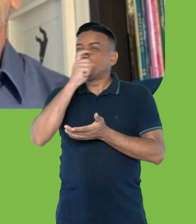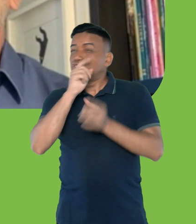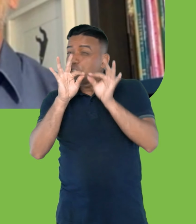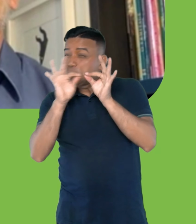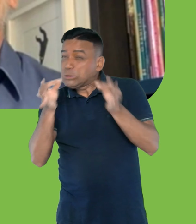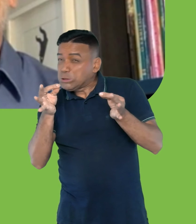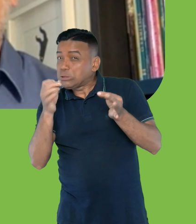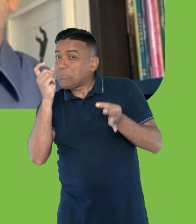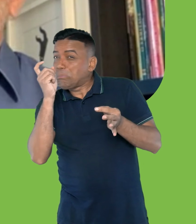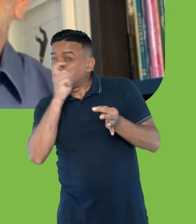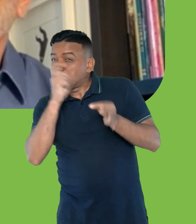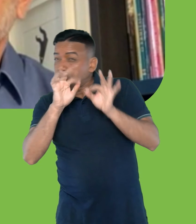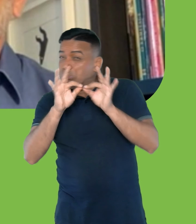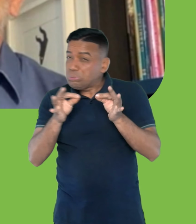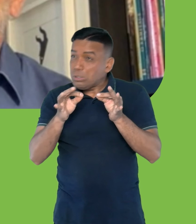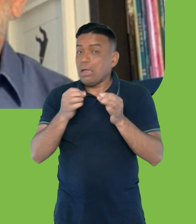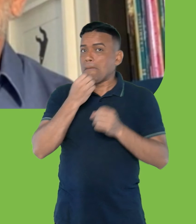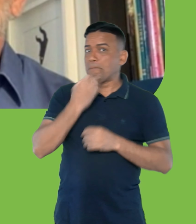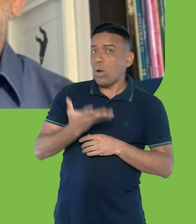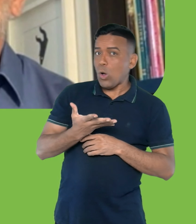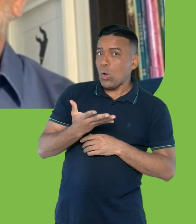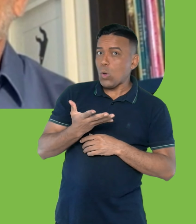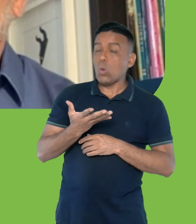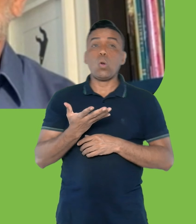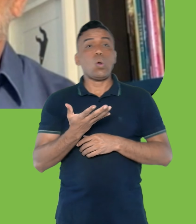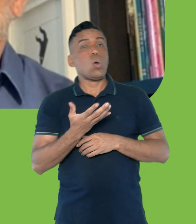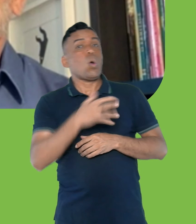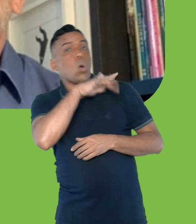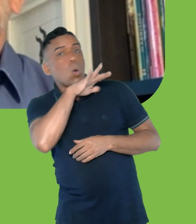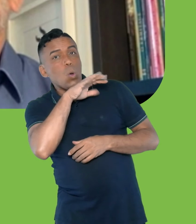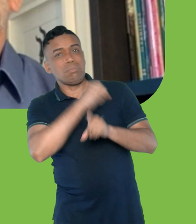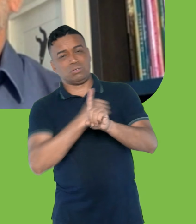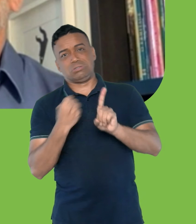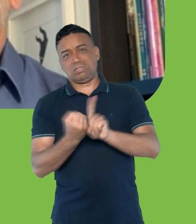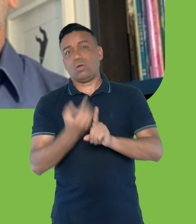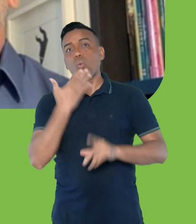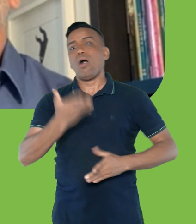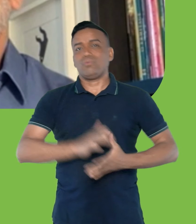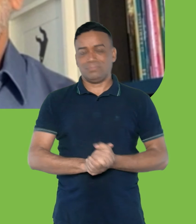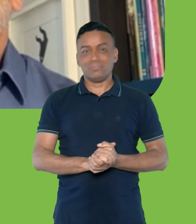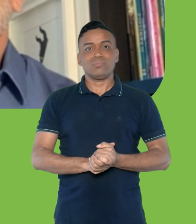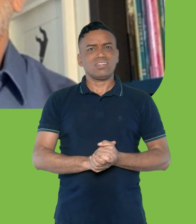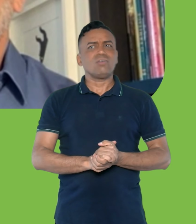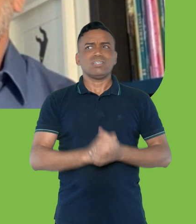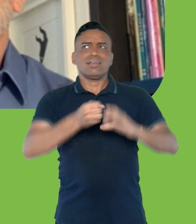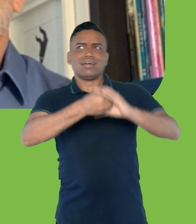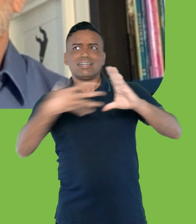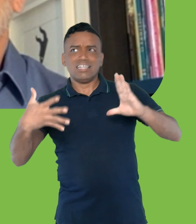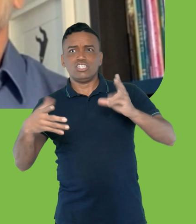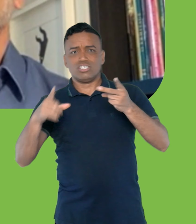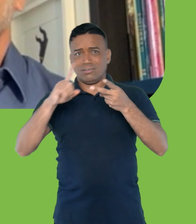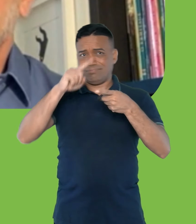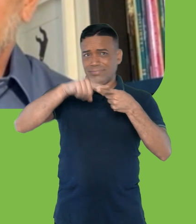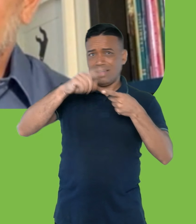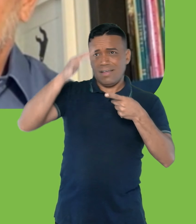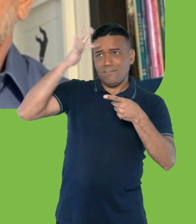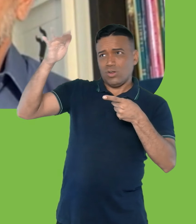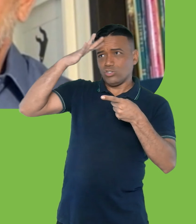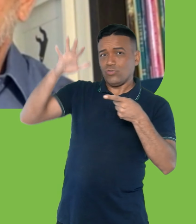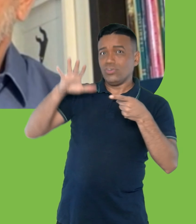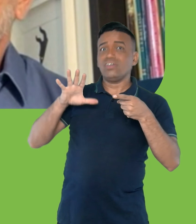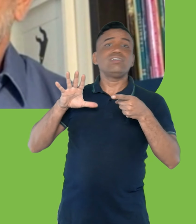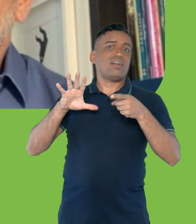elas fazem bem ou não para a nossa sociedade. É. E você une aqui no livro elementos de filosofia, que vem também da sua